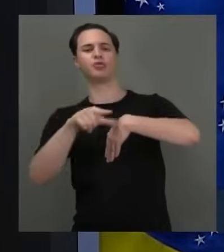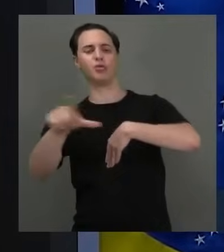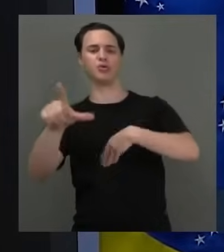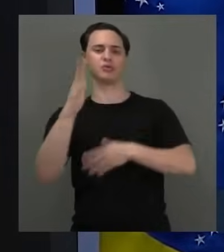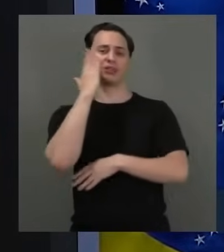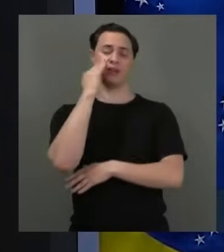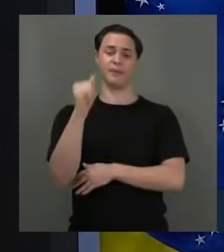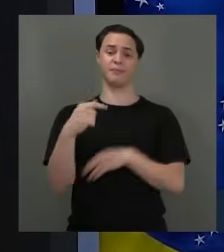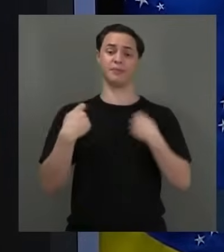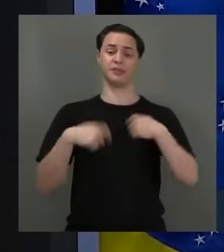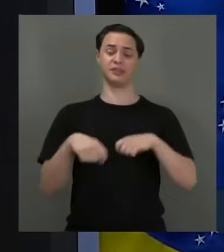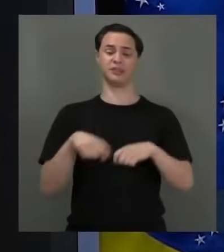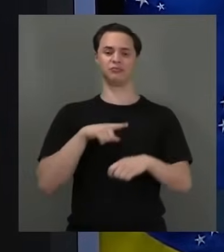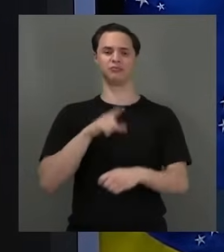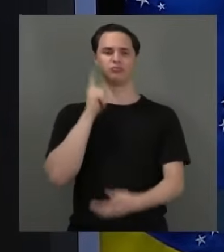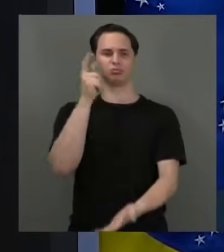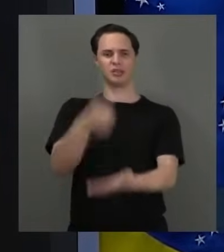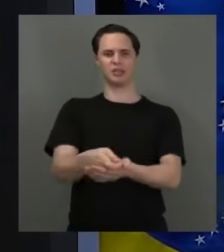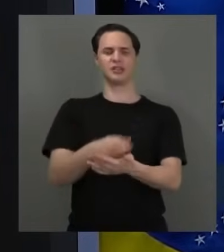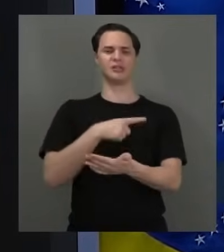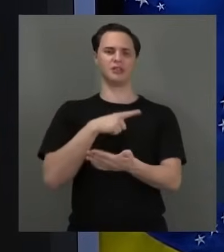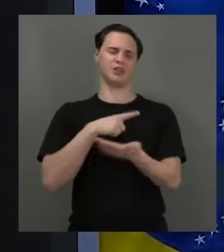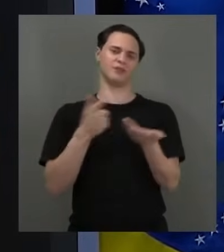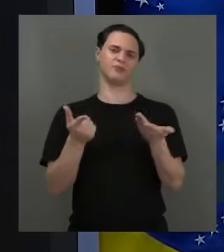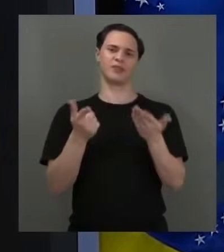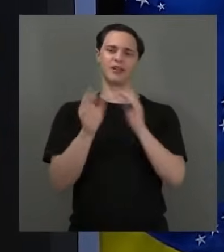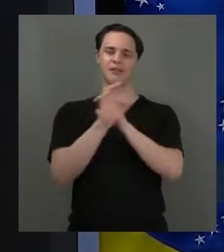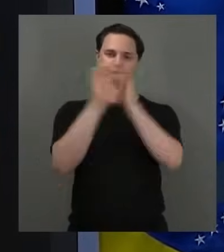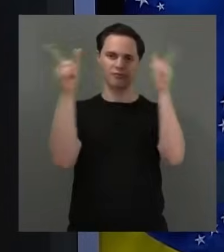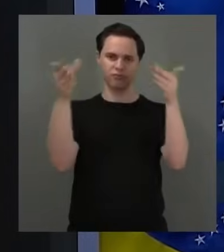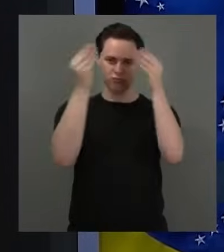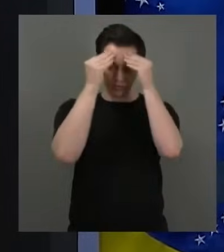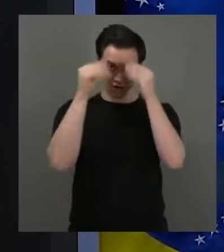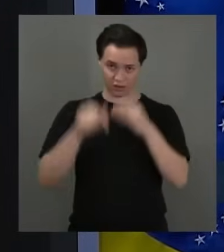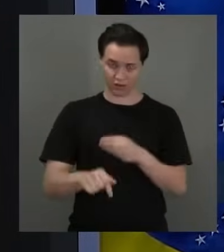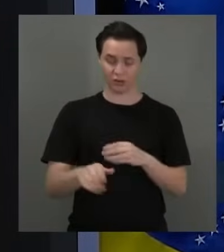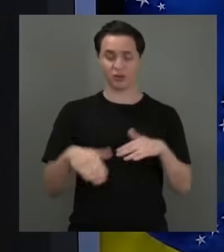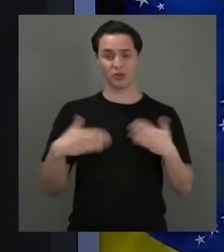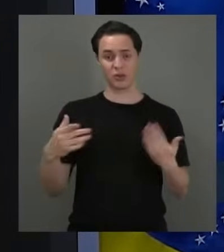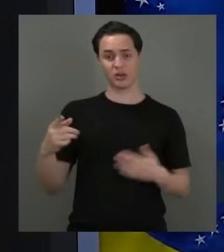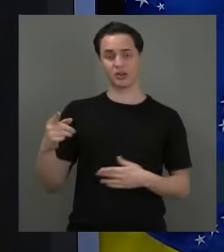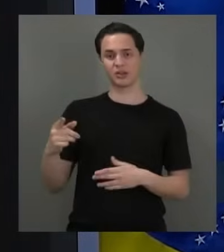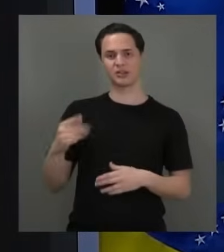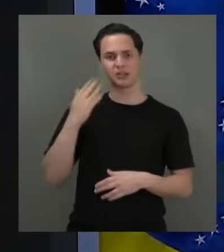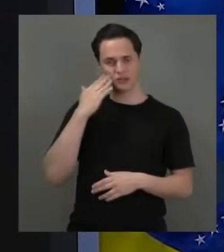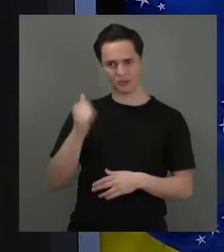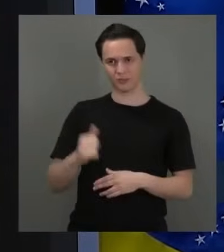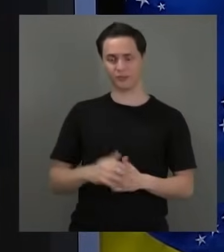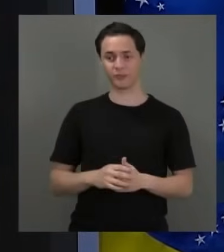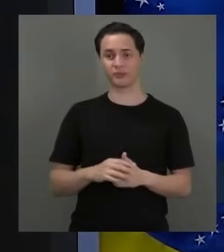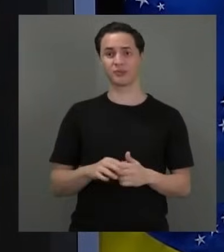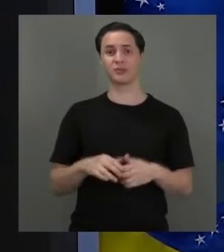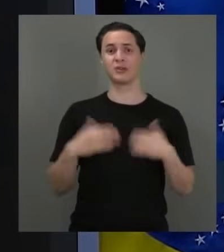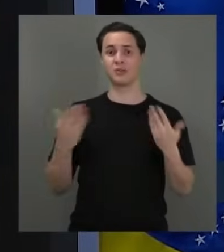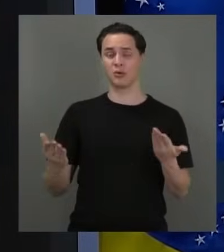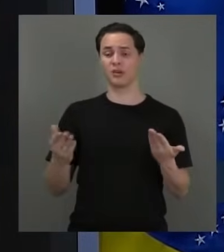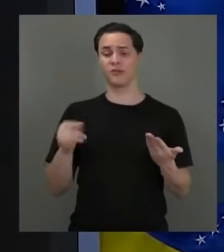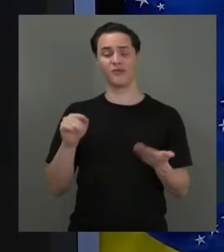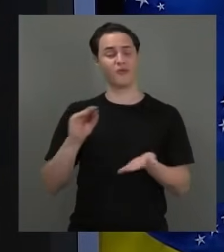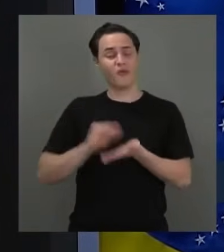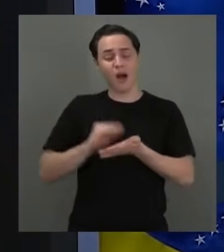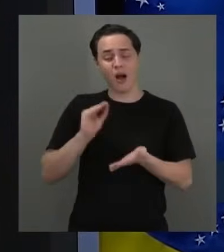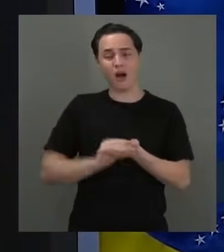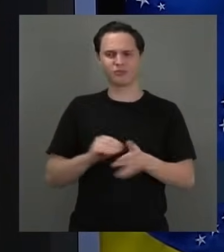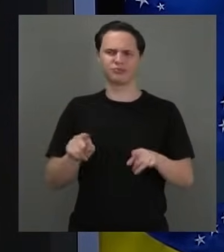precisamos para tomar uma decisão com clareza aqui nessa casa e depois na Câmara também, sem dúvida nenhuma. E isso nós não temos. E